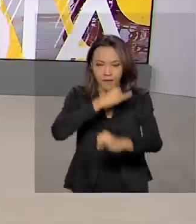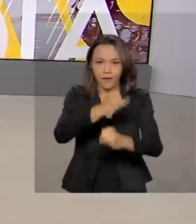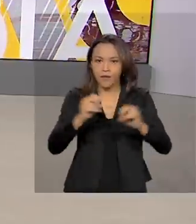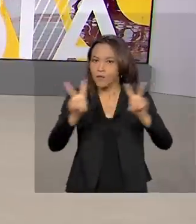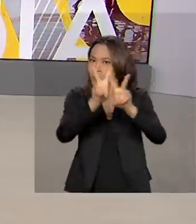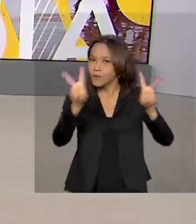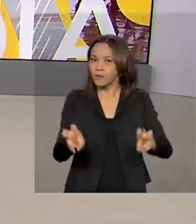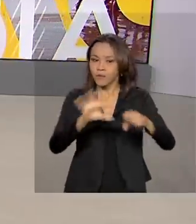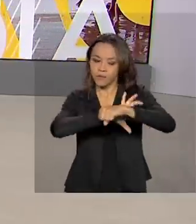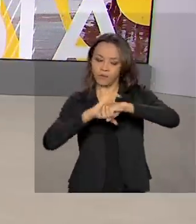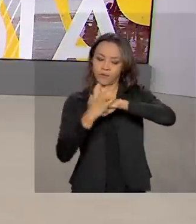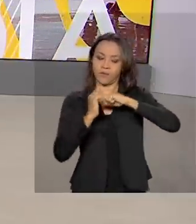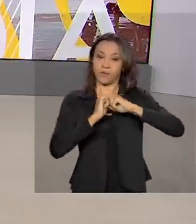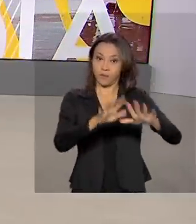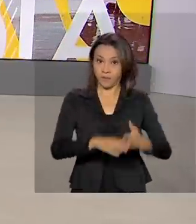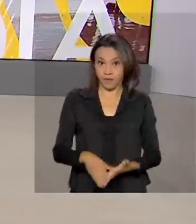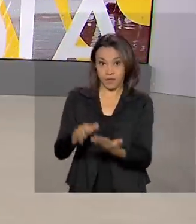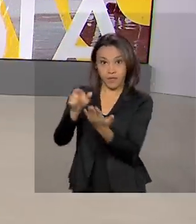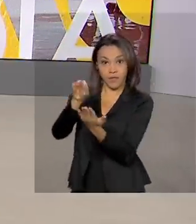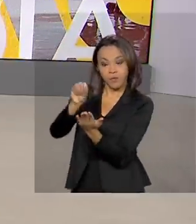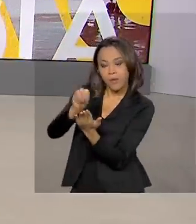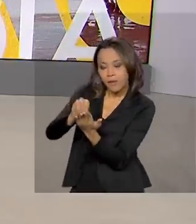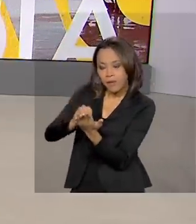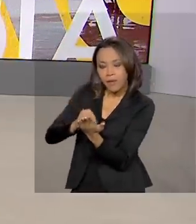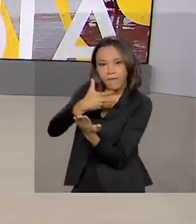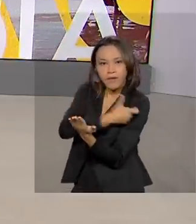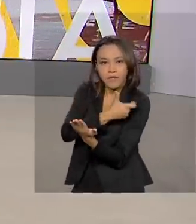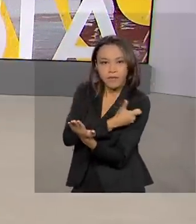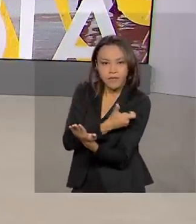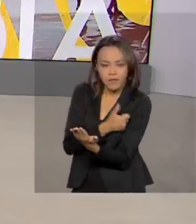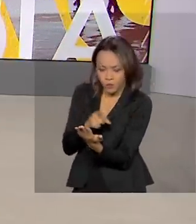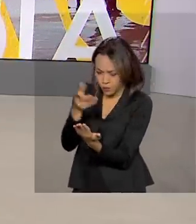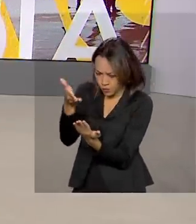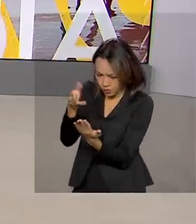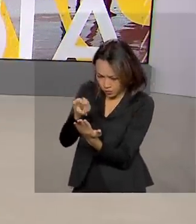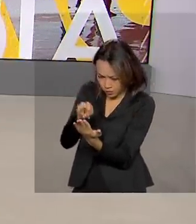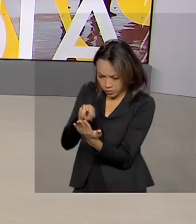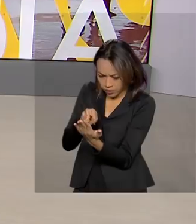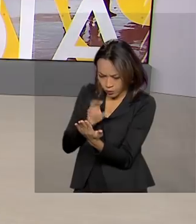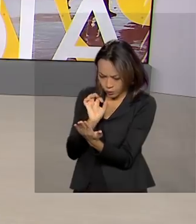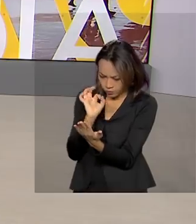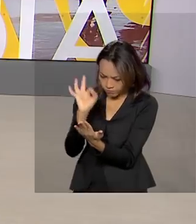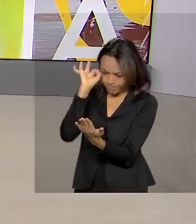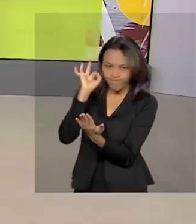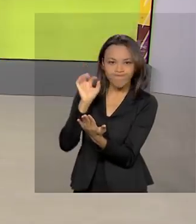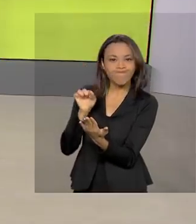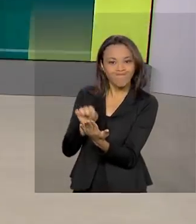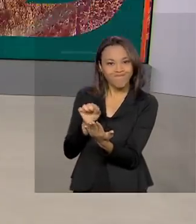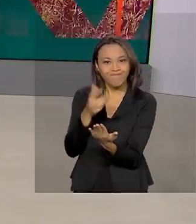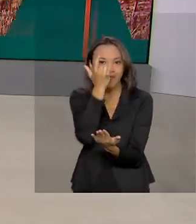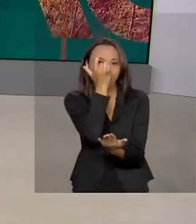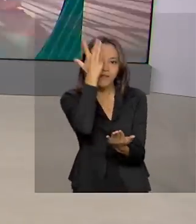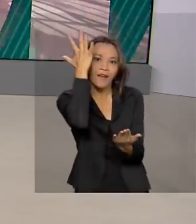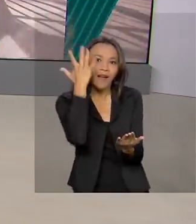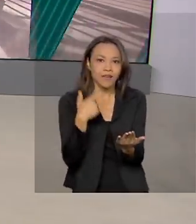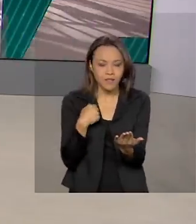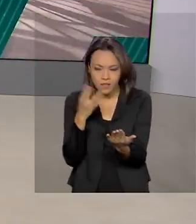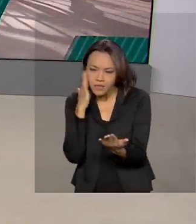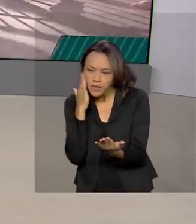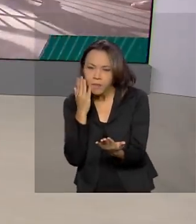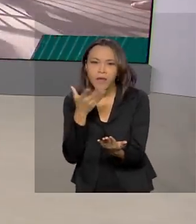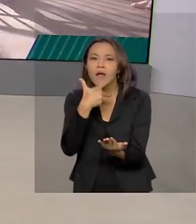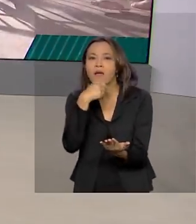a orientação é que o cartão de vacinação esteja com todas as vacinas preenchidas corretamente para facilitar o rastreamento